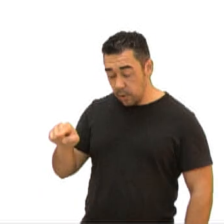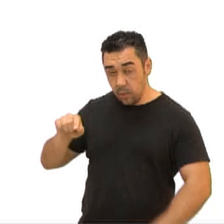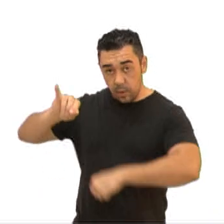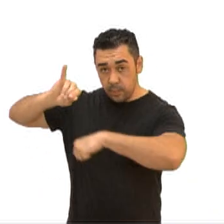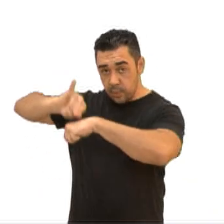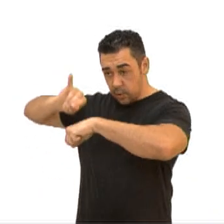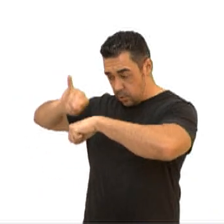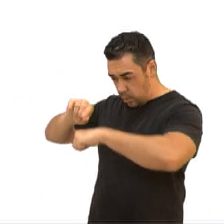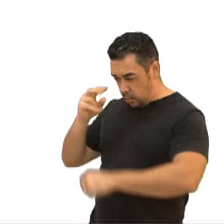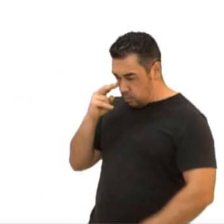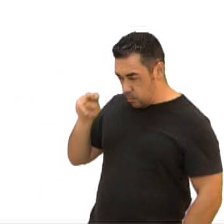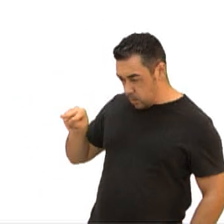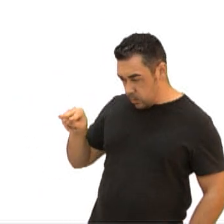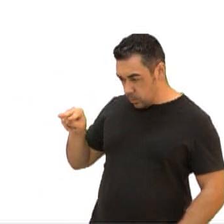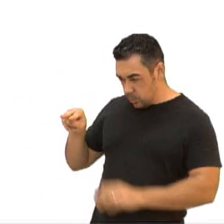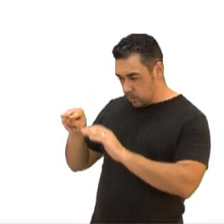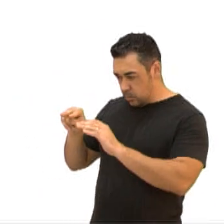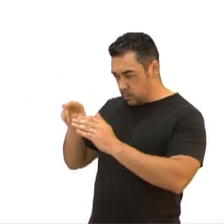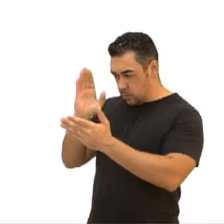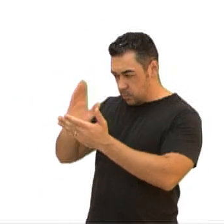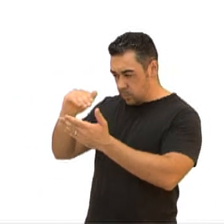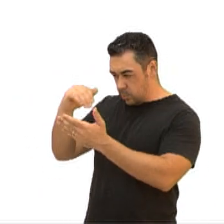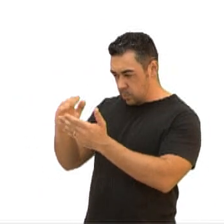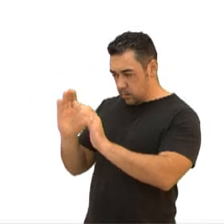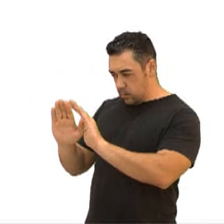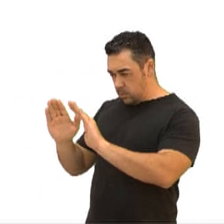partindo-os em fragmentos e espalhando pela tela.